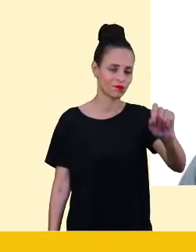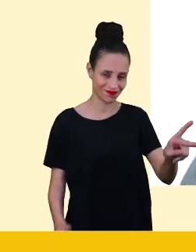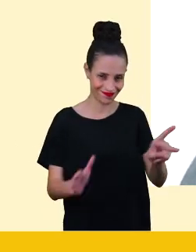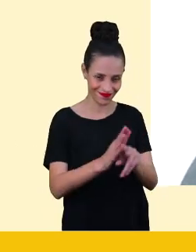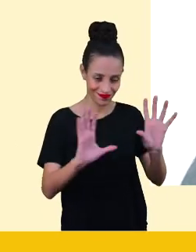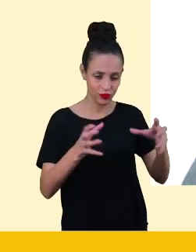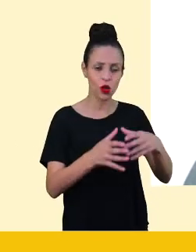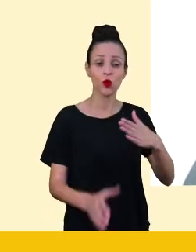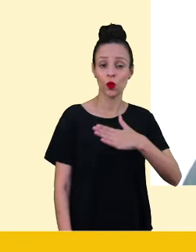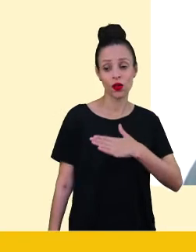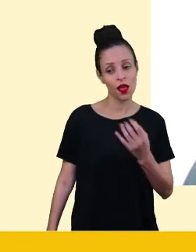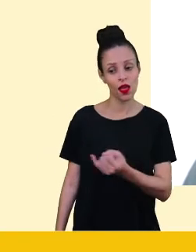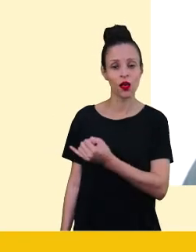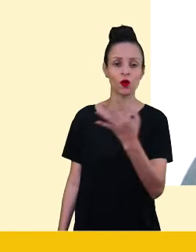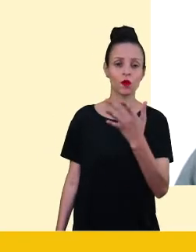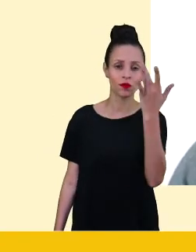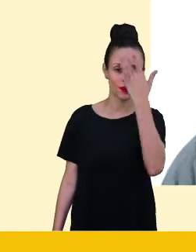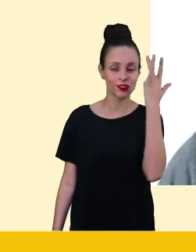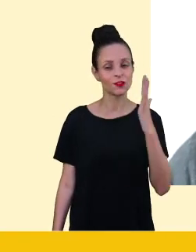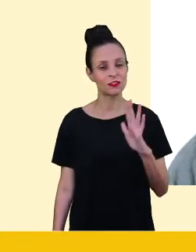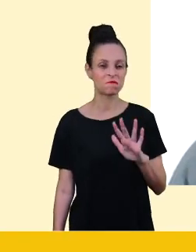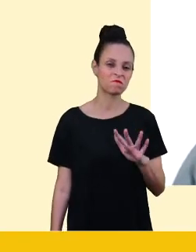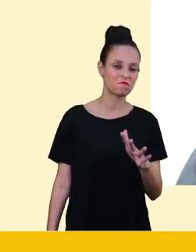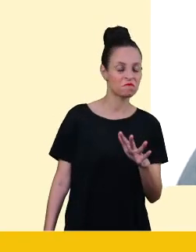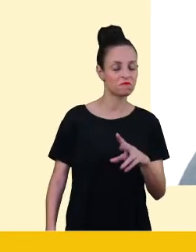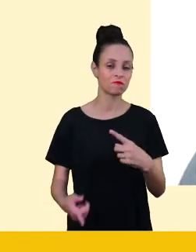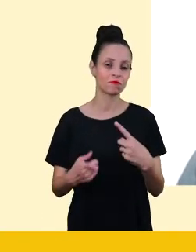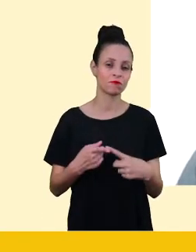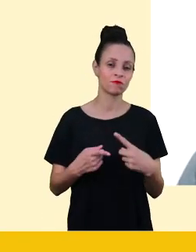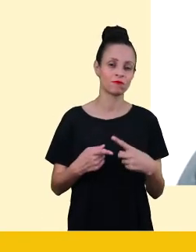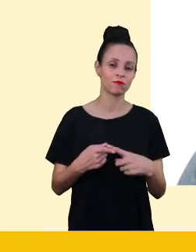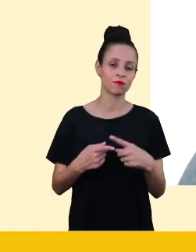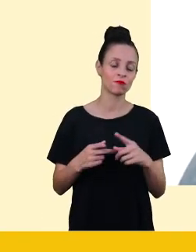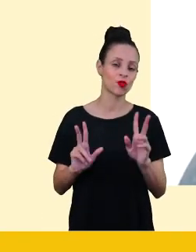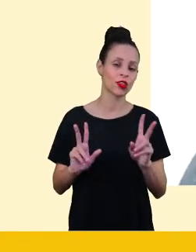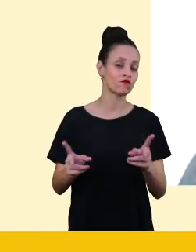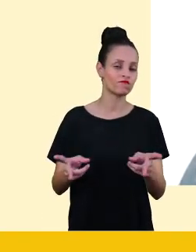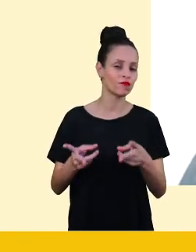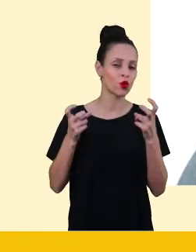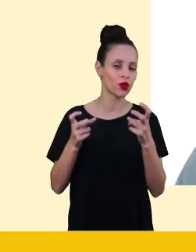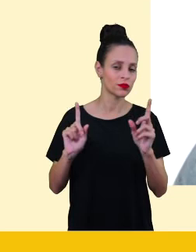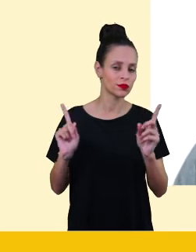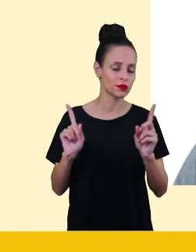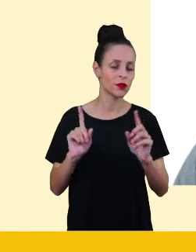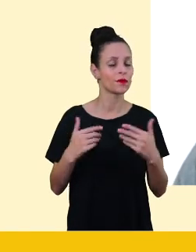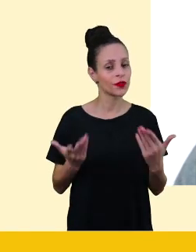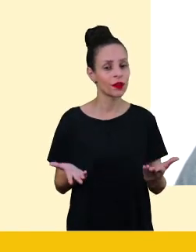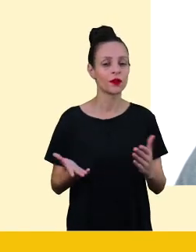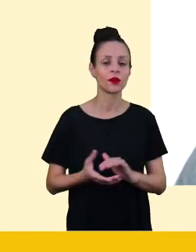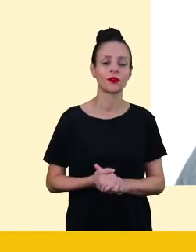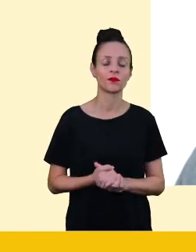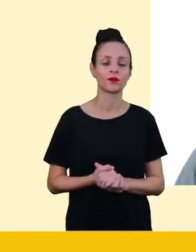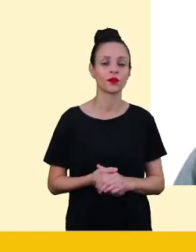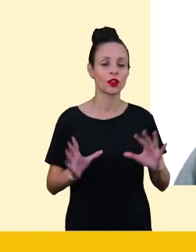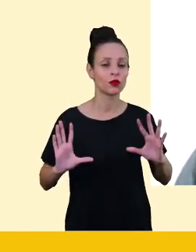comunidade gostaram e outros já não tinham muita simpatia porque era muito repressivo, né? Então,